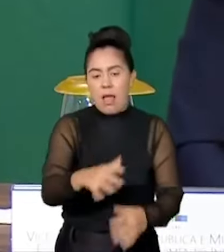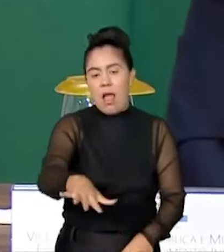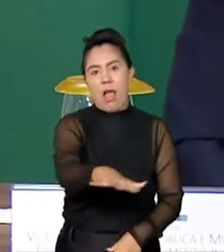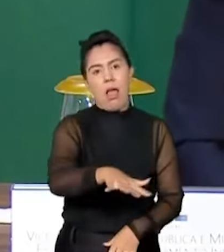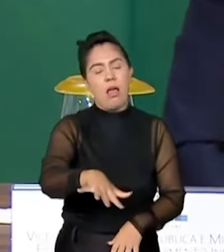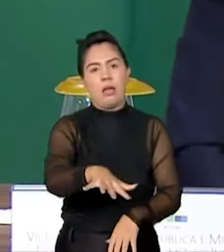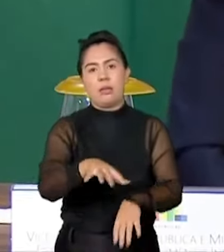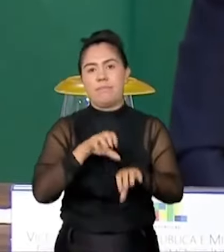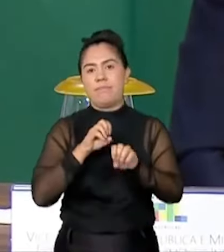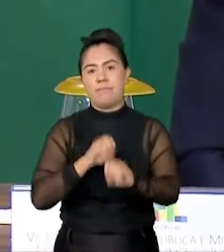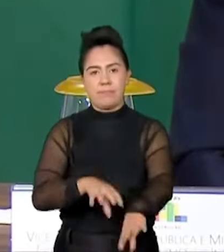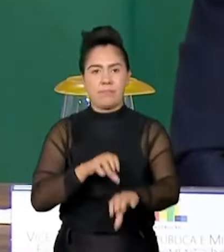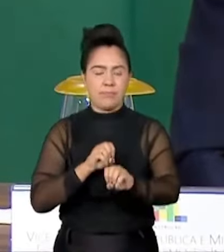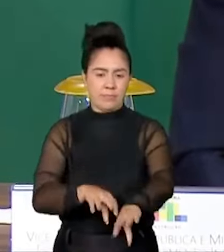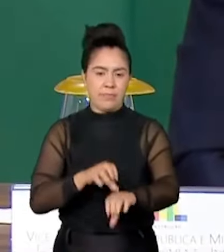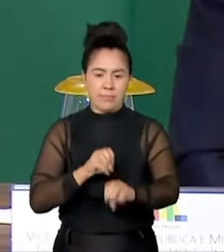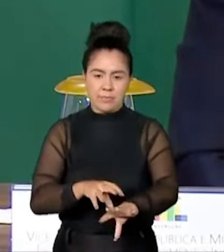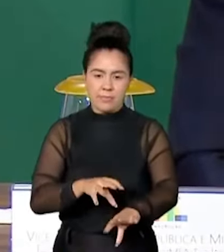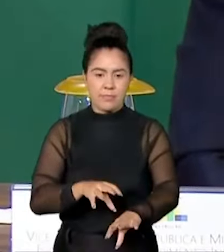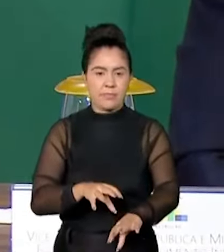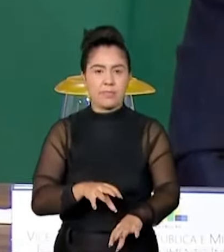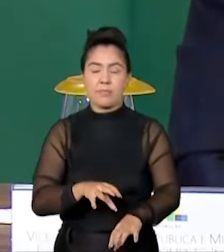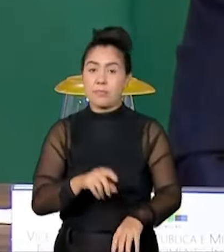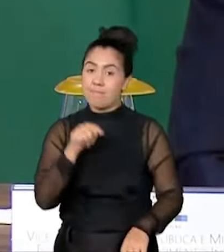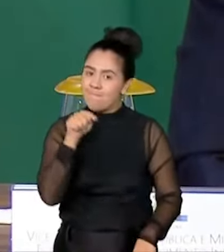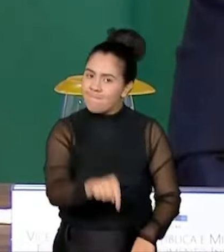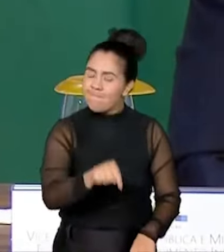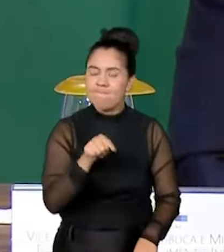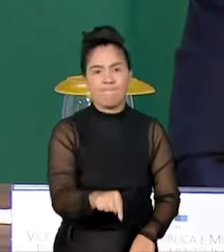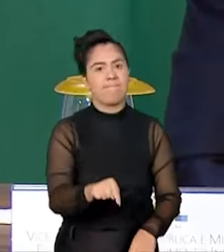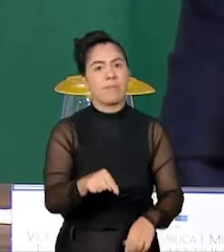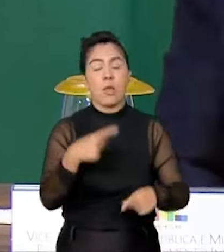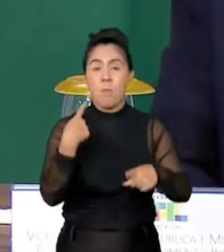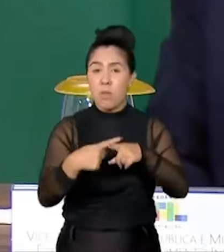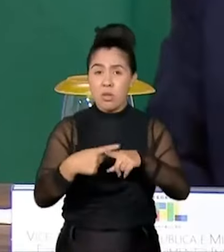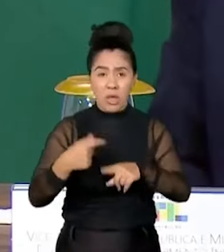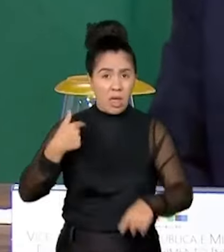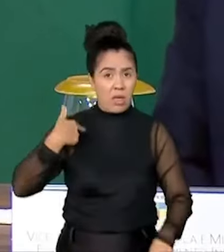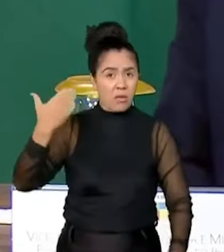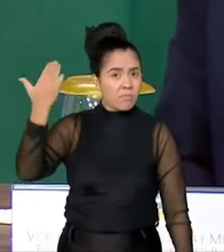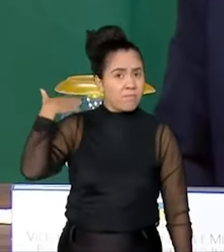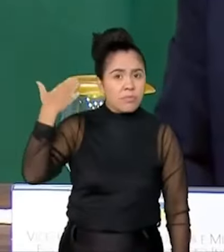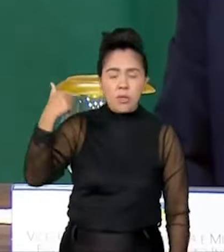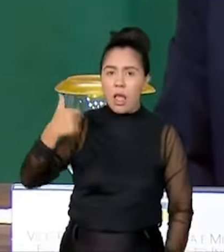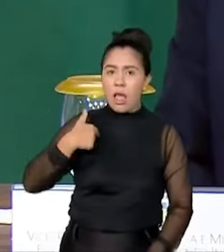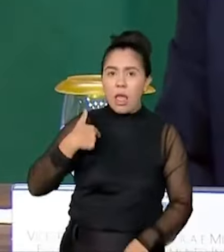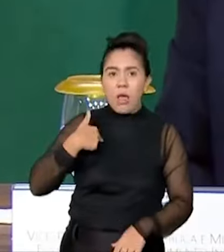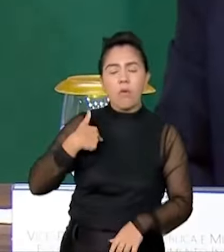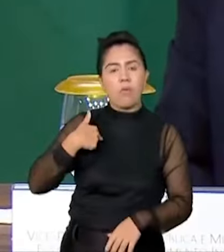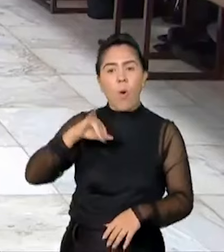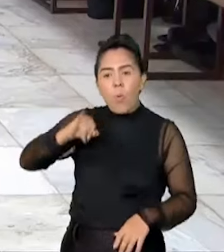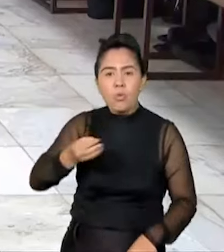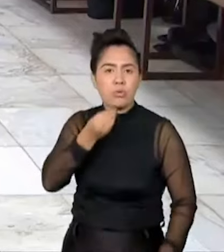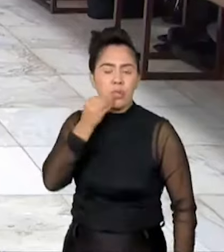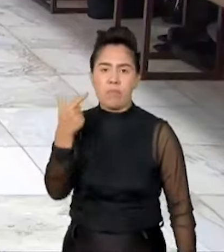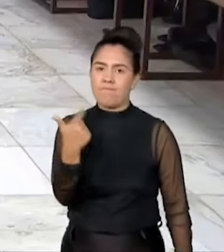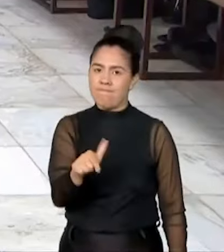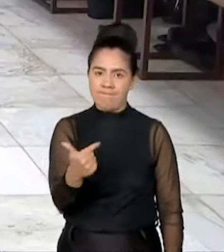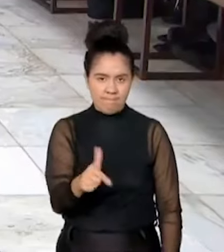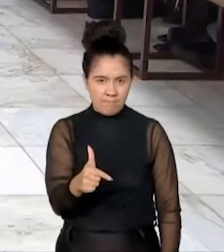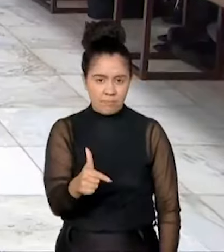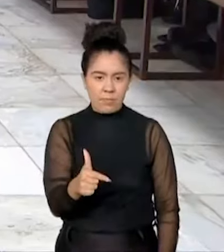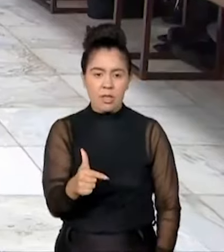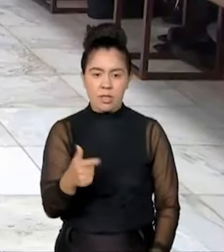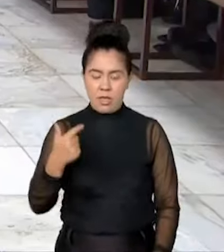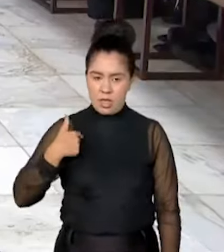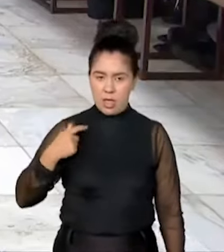eu digo para todo mundo, a minha obsessão pela educação é porque eu não tive educação. E eu, nas condições de presidente